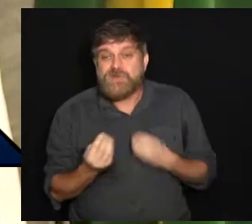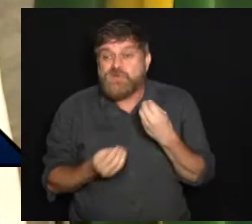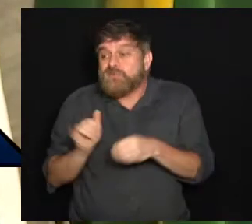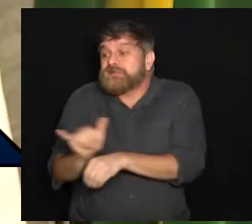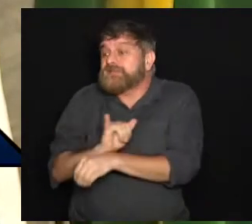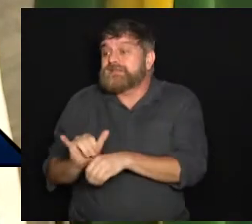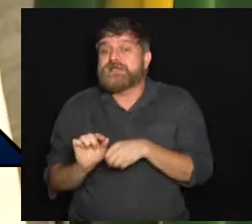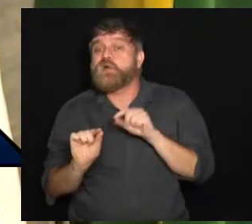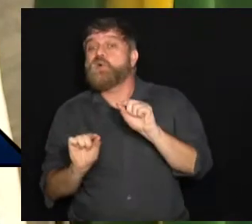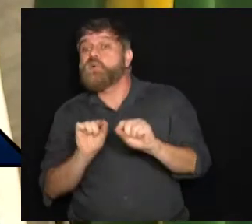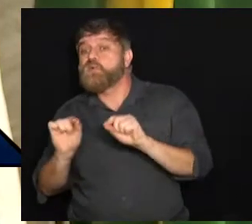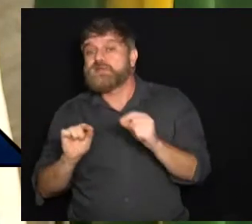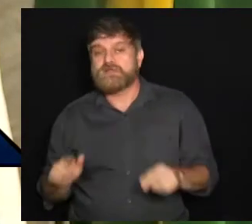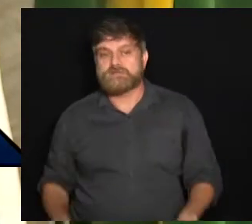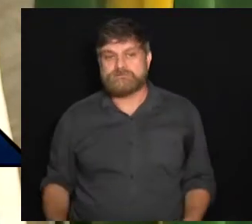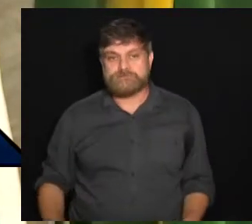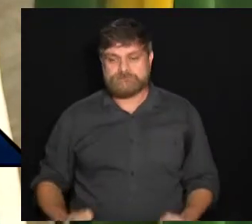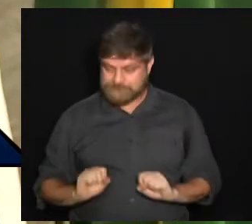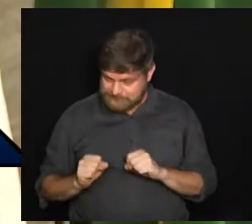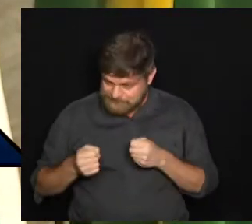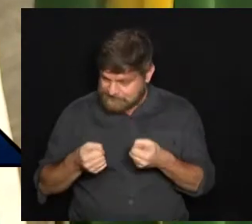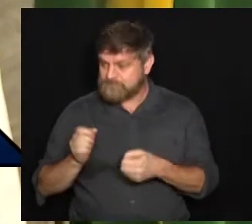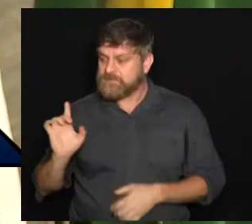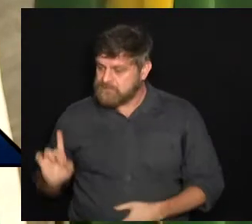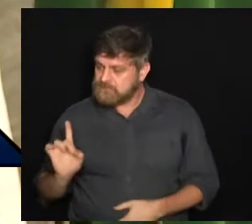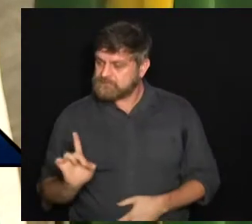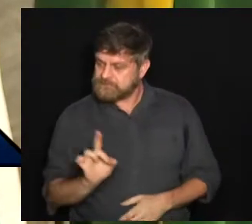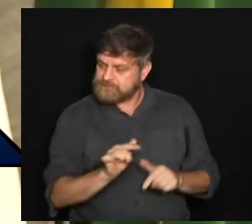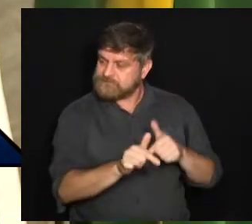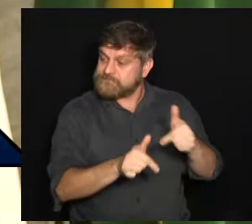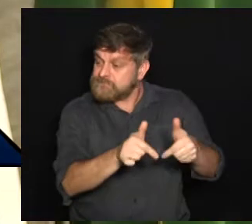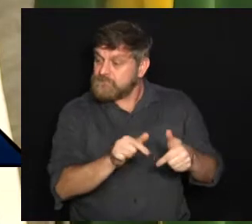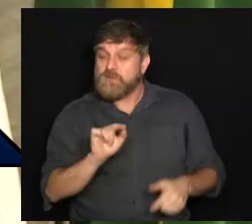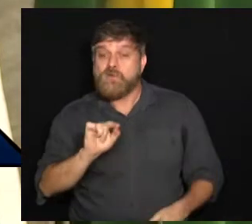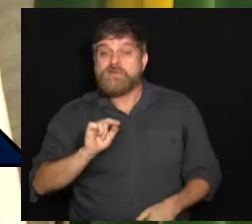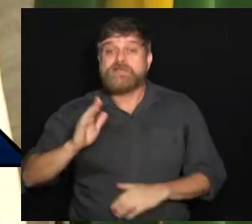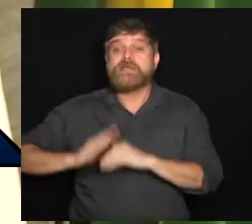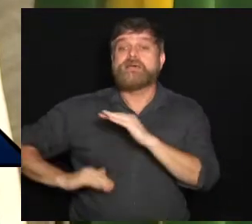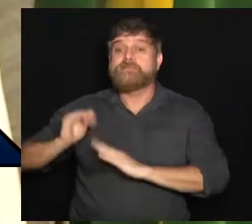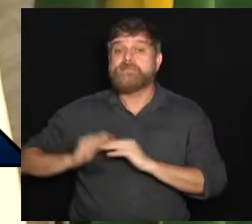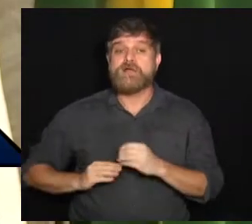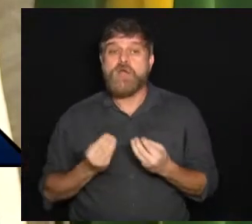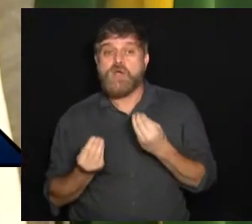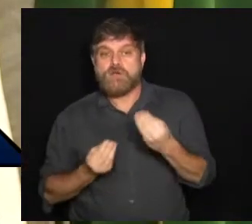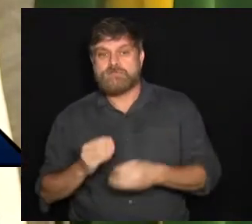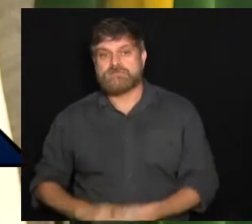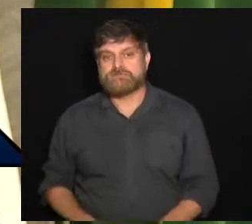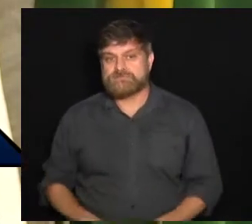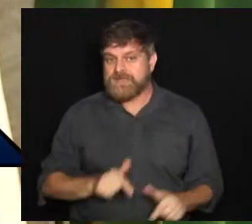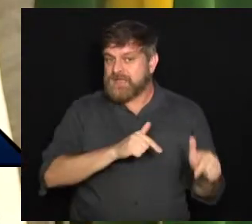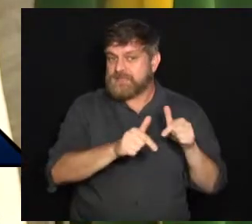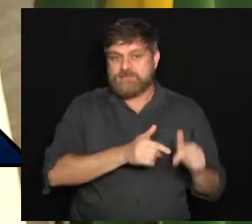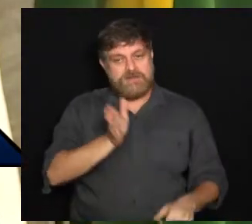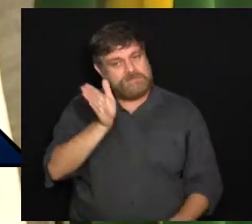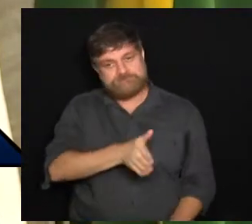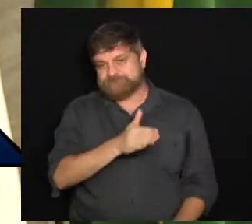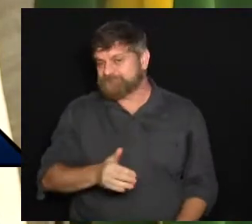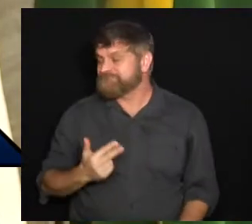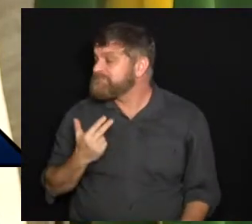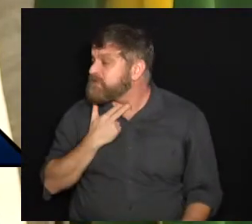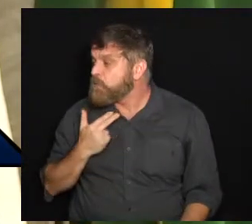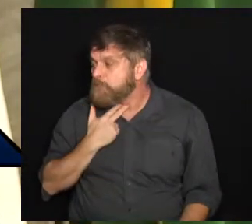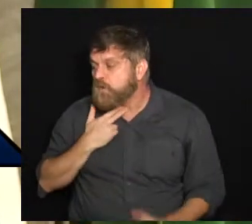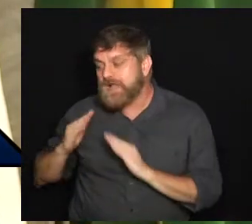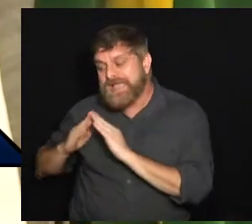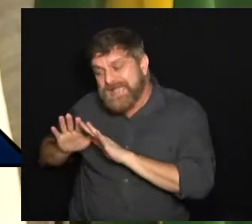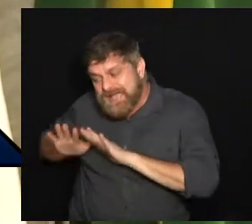diferente? Ela insiste que vai trabalhar. O que ela faz, vereador? Você precisa não ir trabalhar. Eu lamento. Eu sei que é